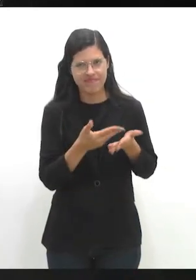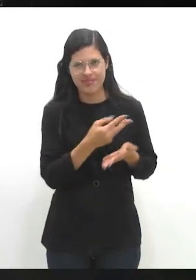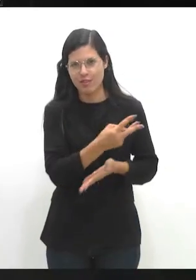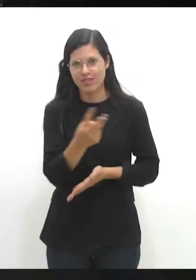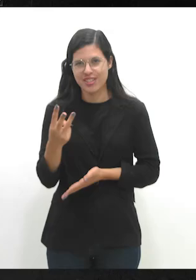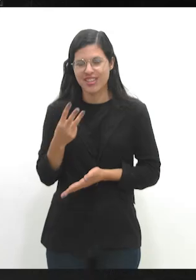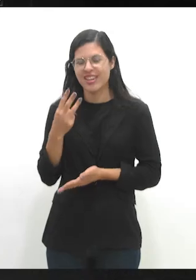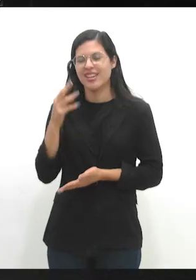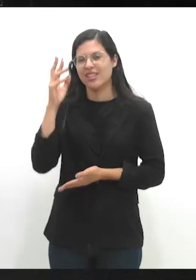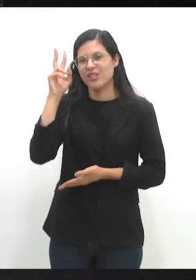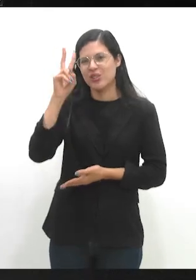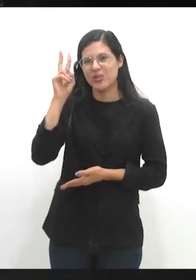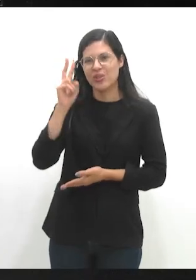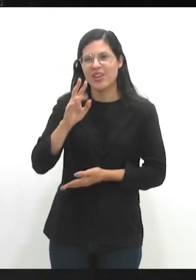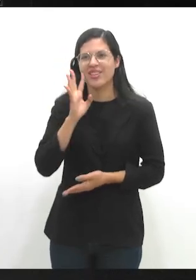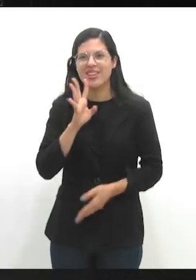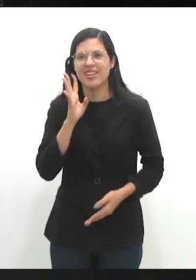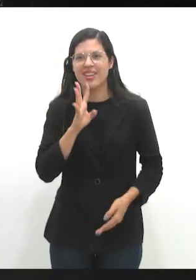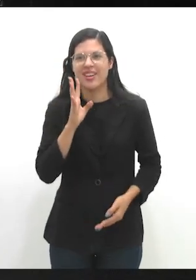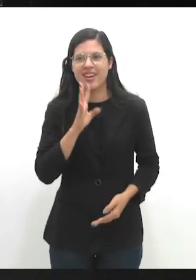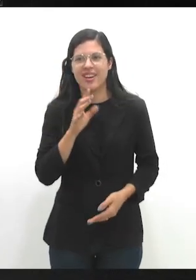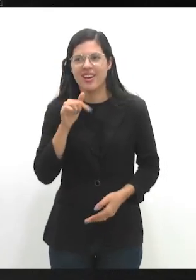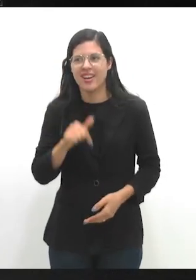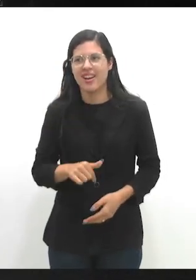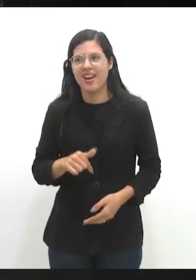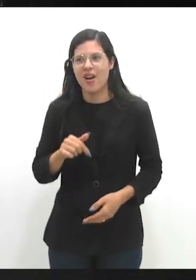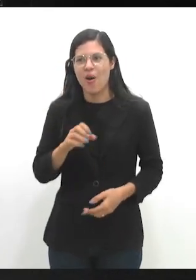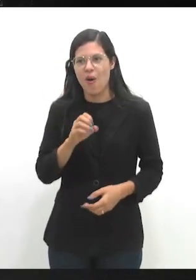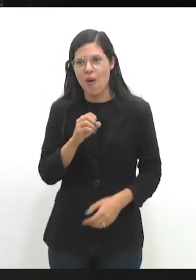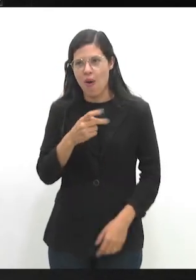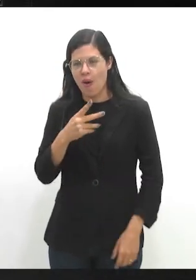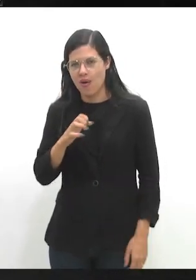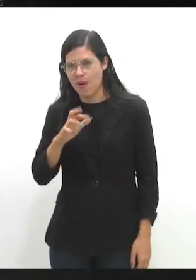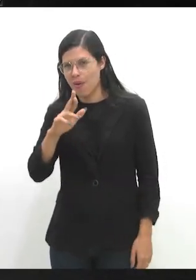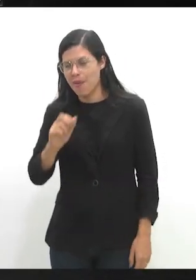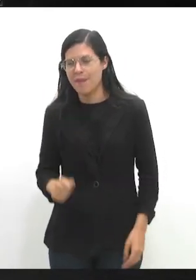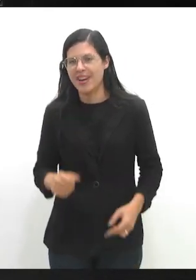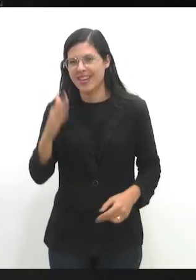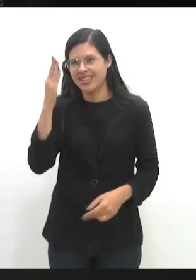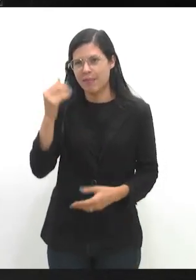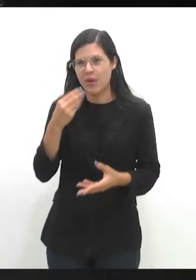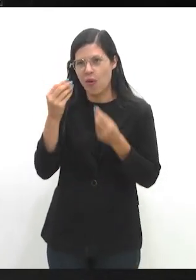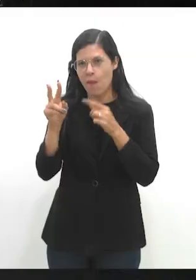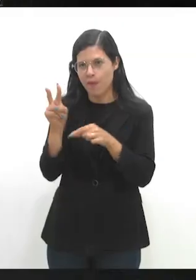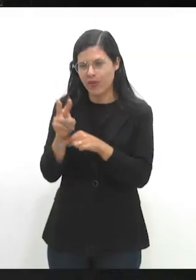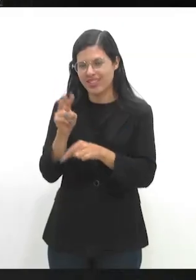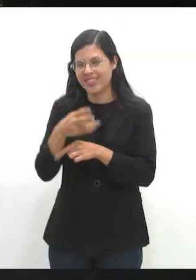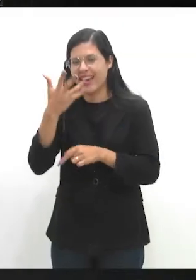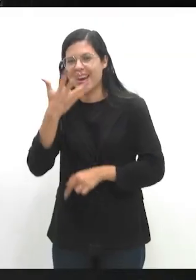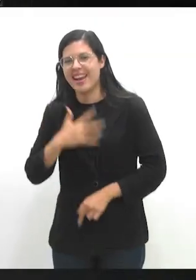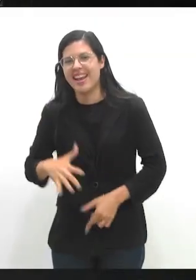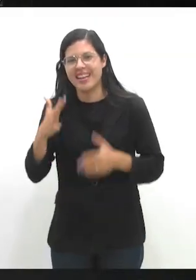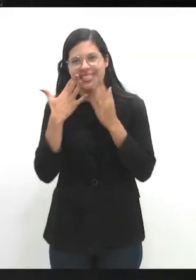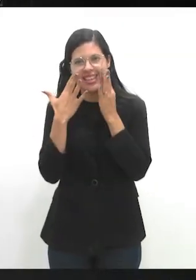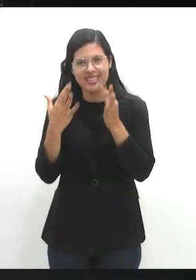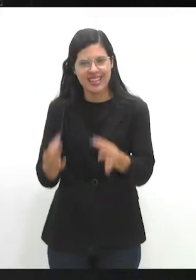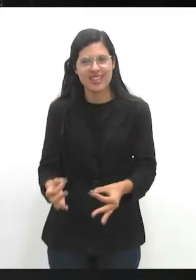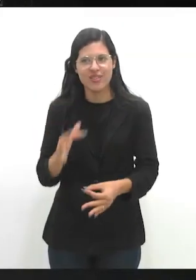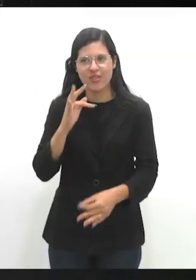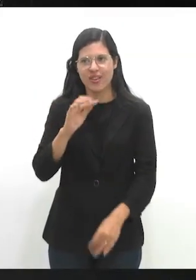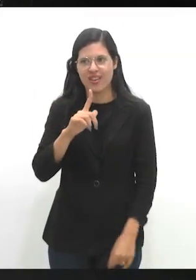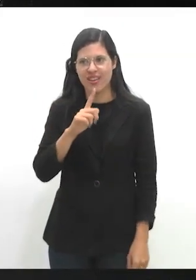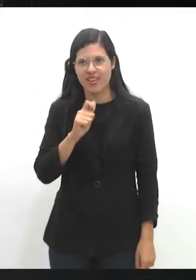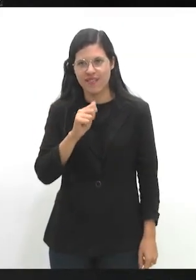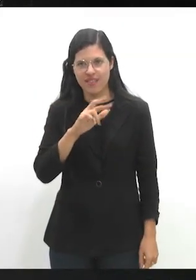aqui, falar de histórias tão bacanas, Ópera do Meio-Dia, saber como proteger melhor as nossas crianças, ficar